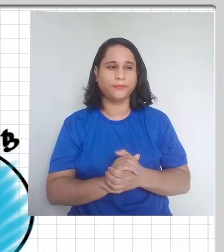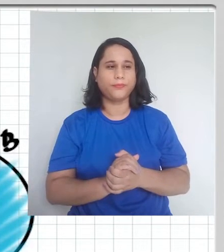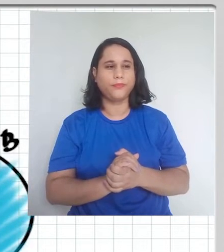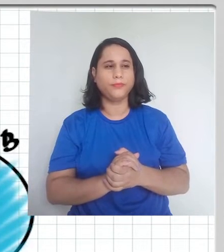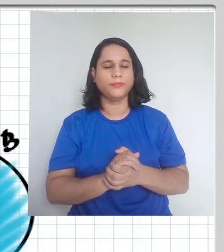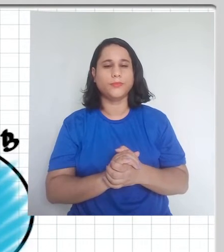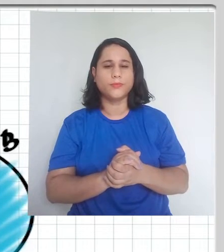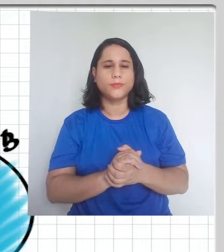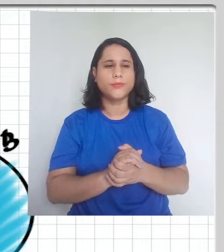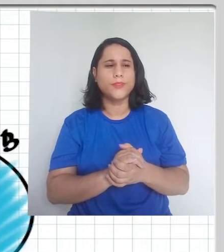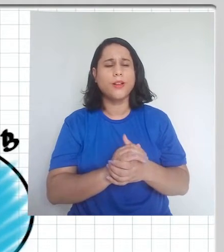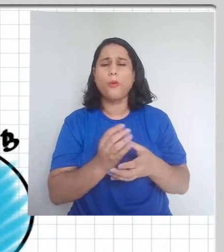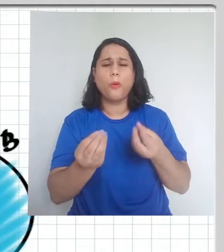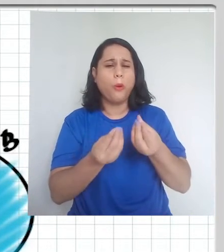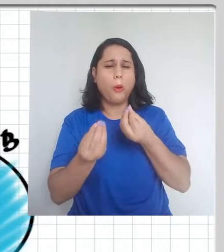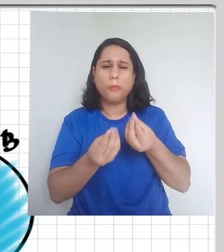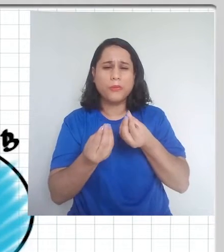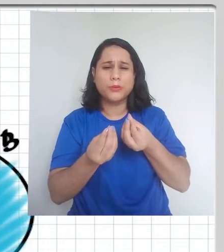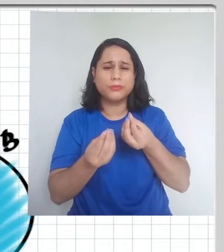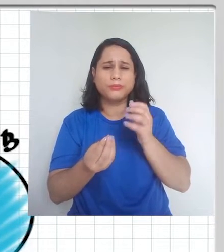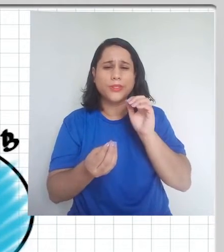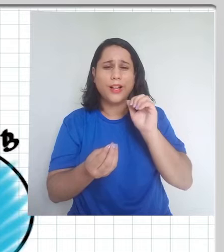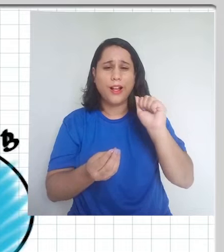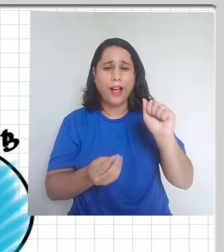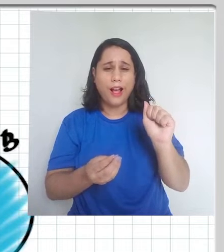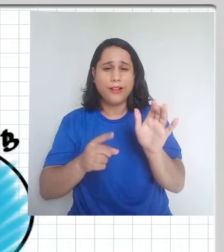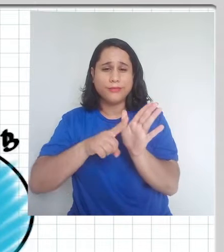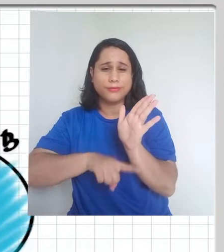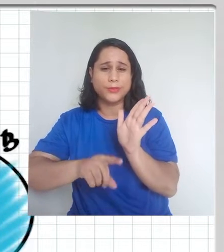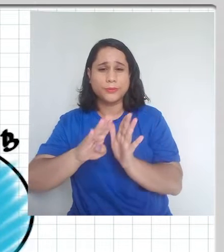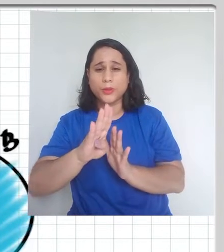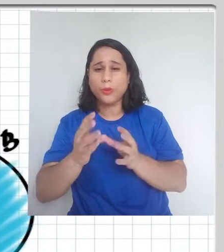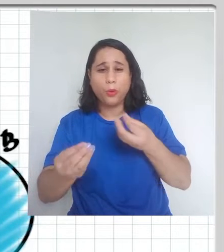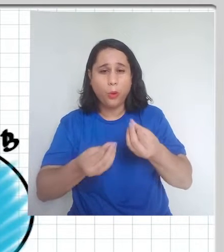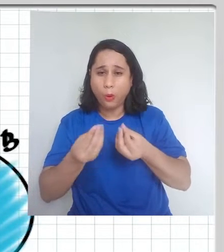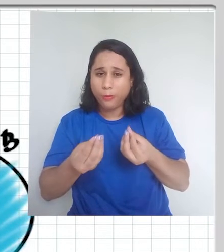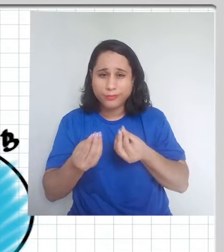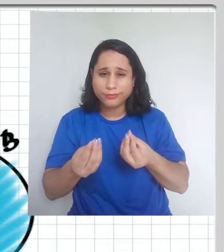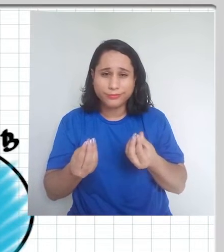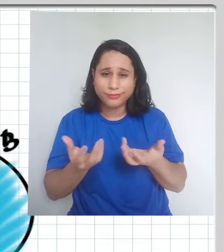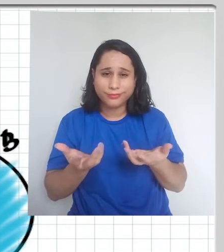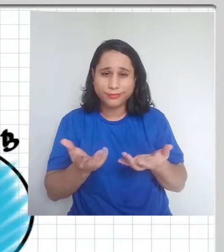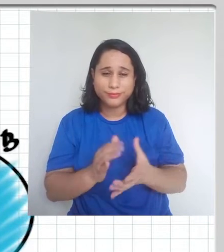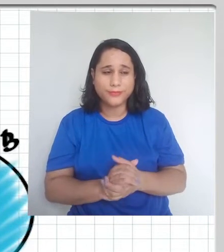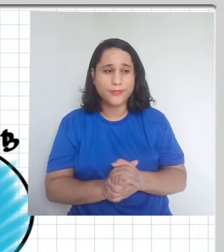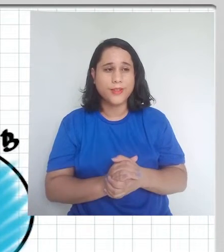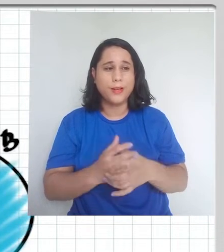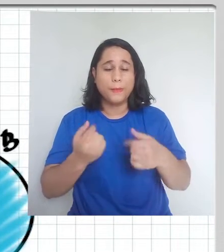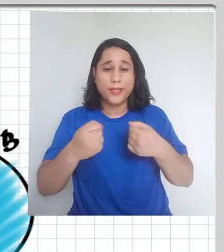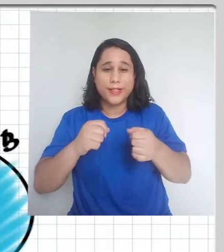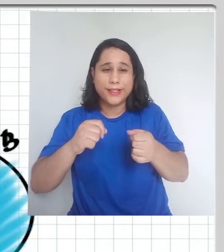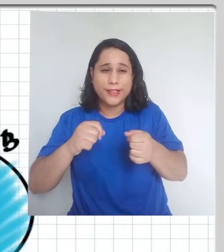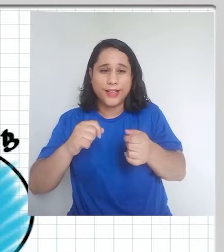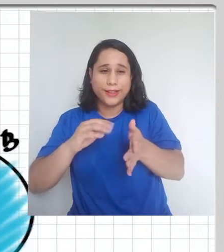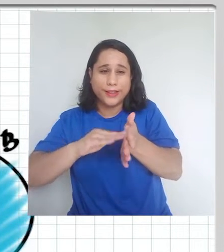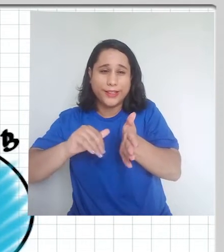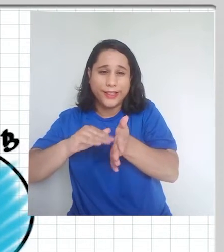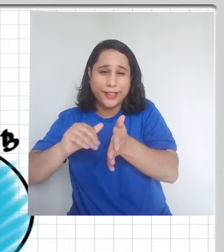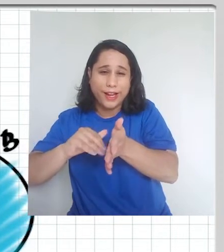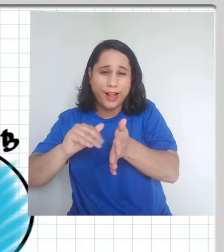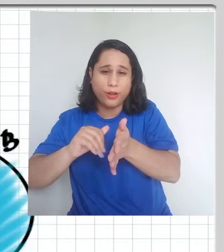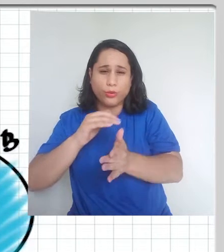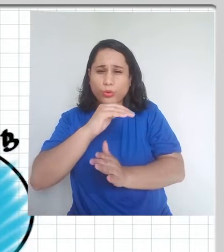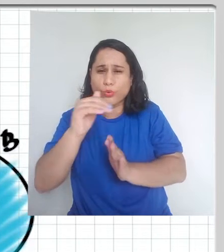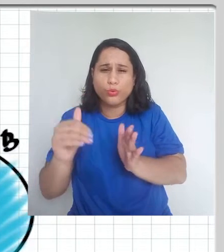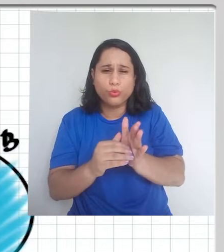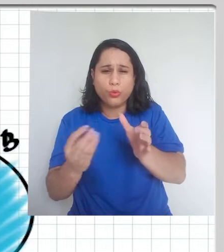menos B, como é que fica? Quando eu vou fazer A menos B, eu vou retirar todos os